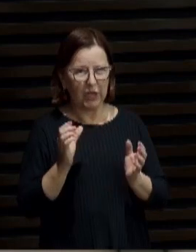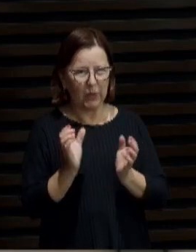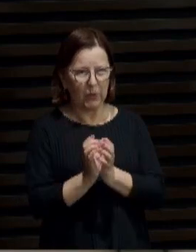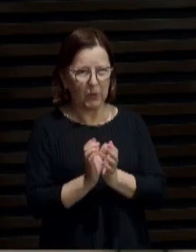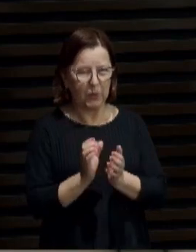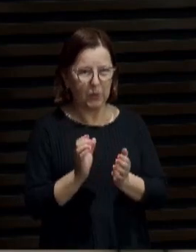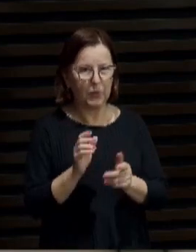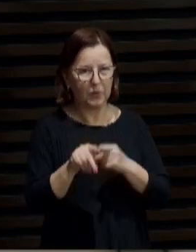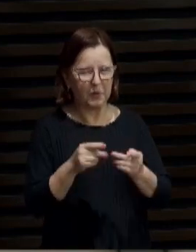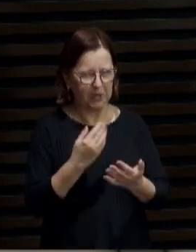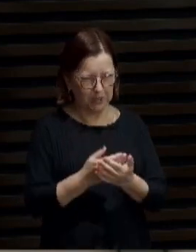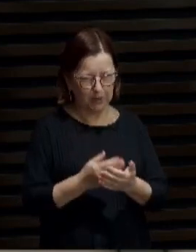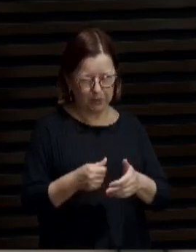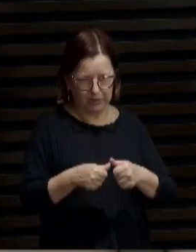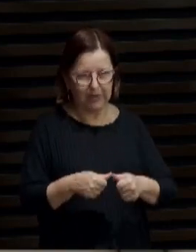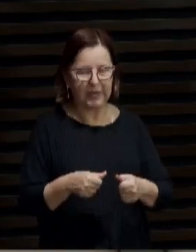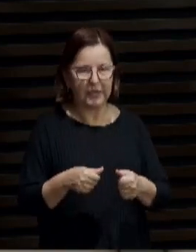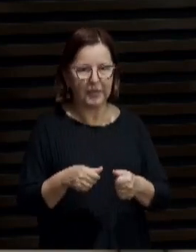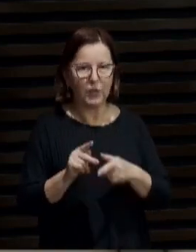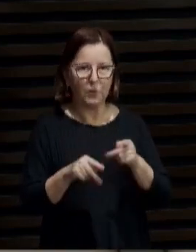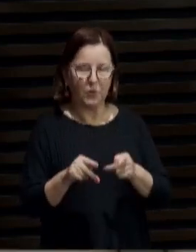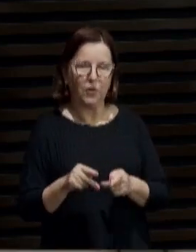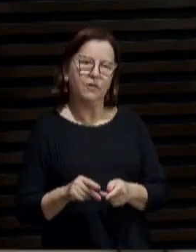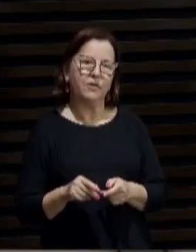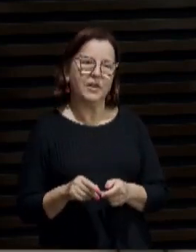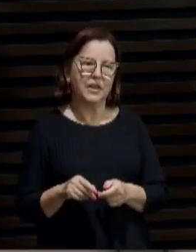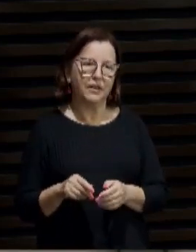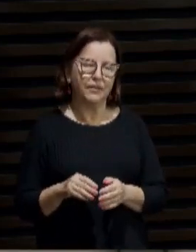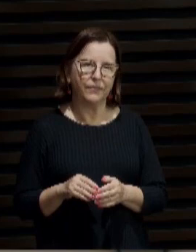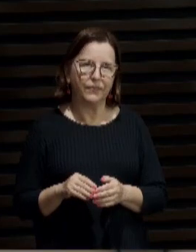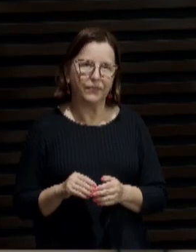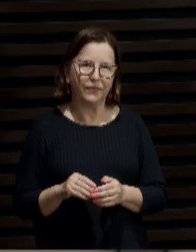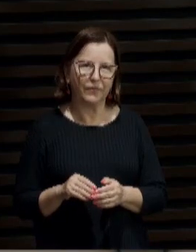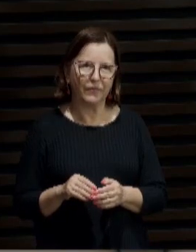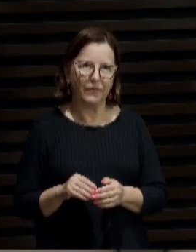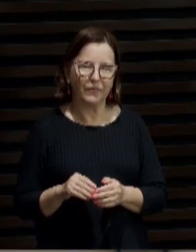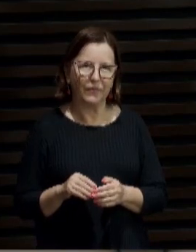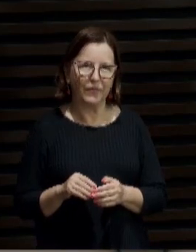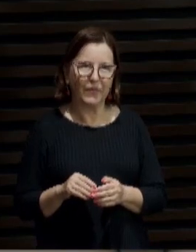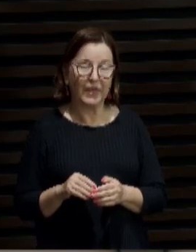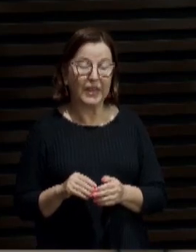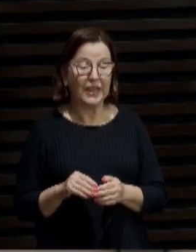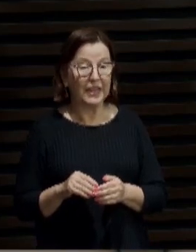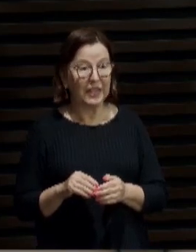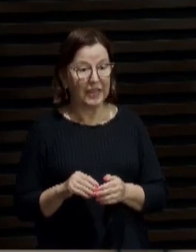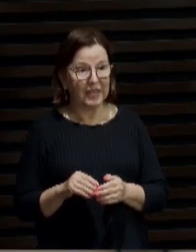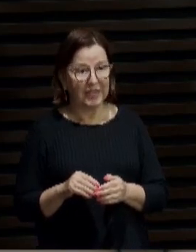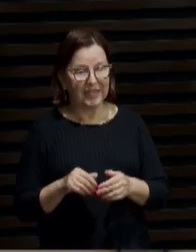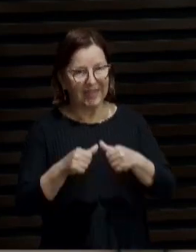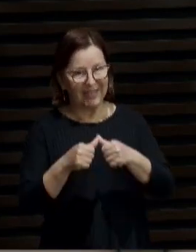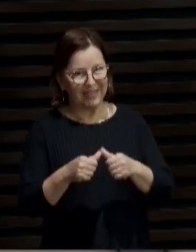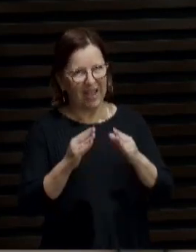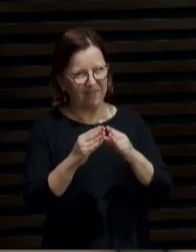Nicolau, prosélito de Antioquia, que foi separado para o diaconato na igreja primitiva. Atos